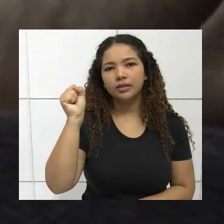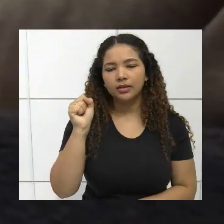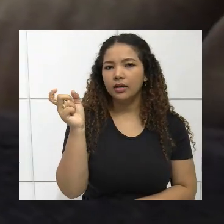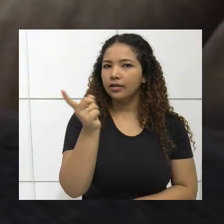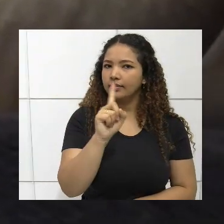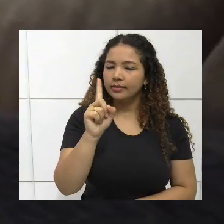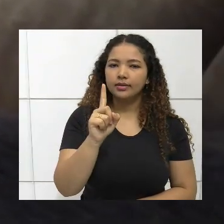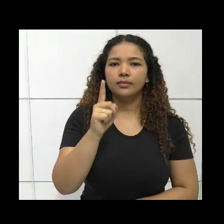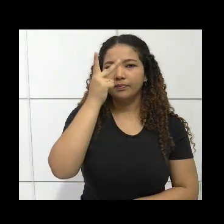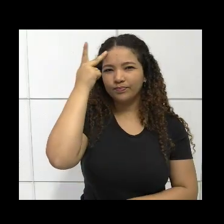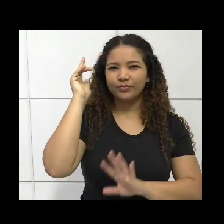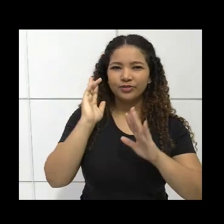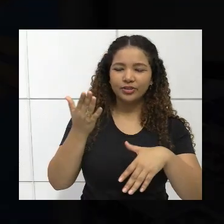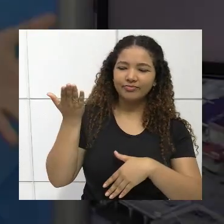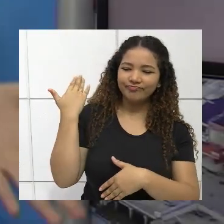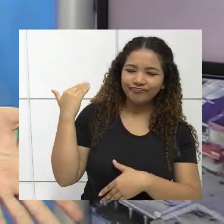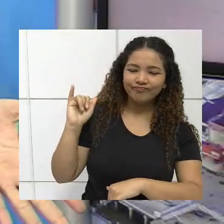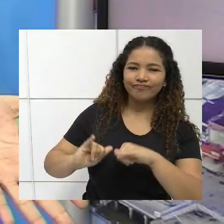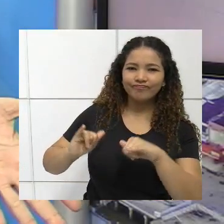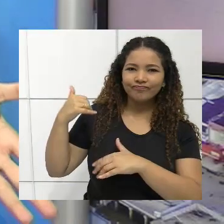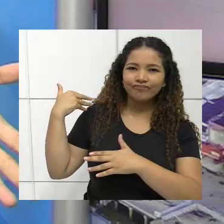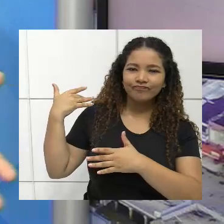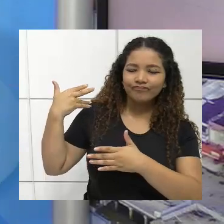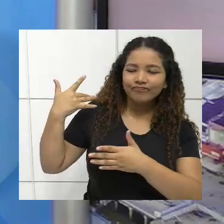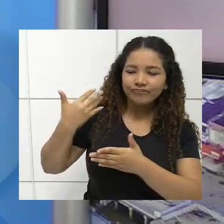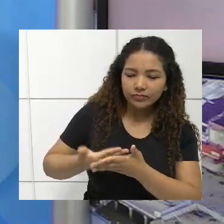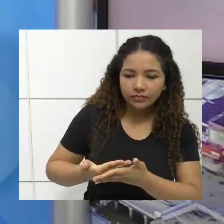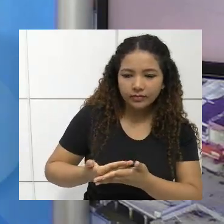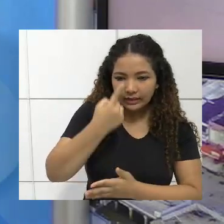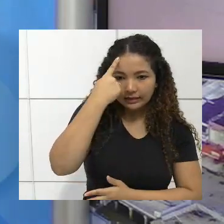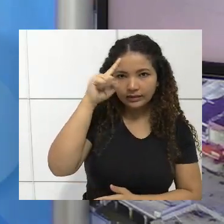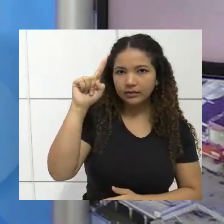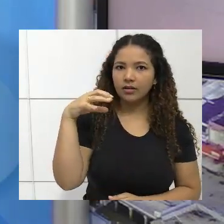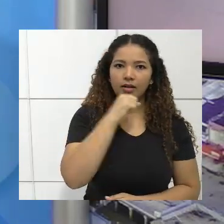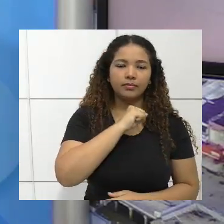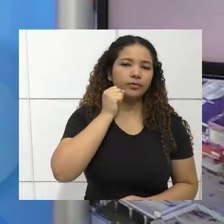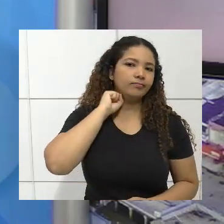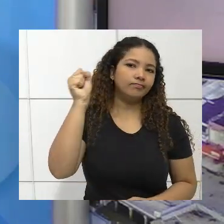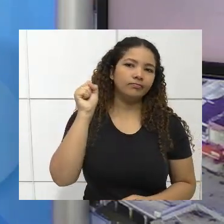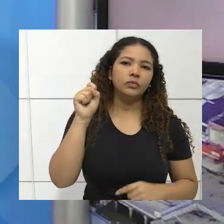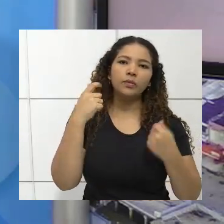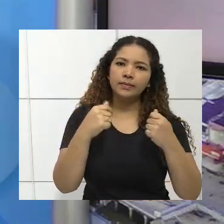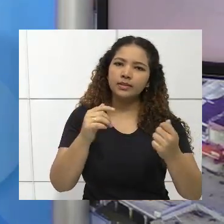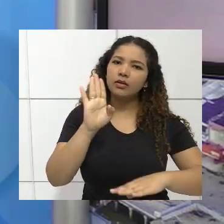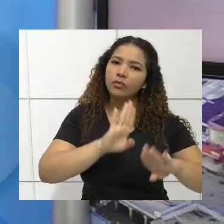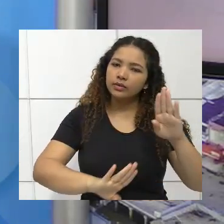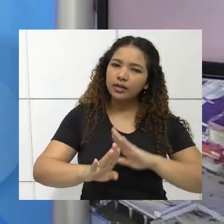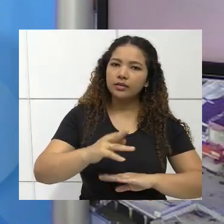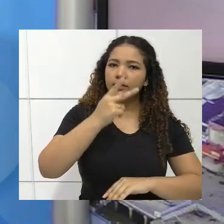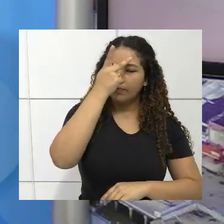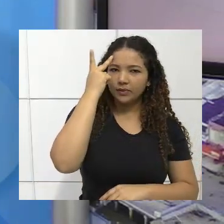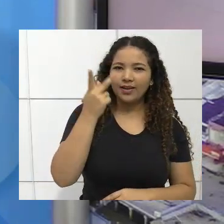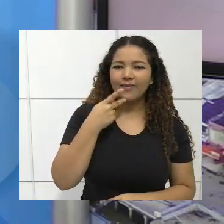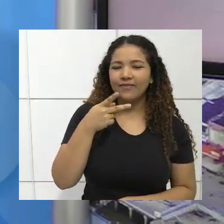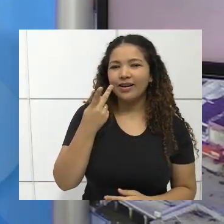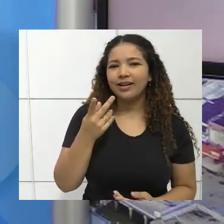que funciona. Então, o alerta que a gente deixa também para as pessoas é tomarem cuidado com essas falas, né, que são